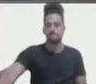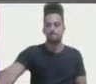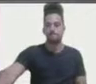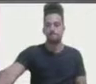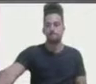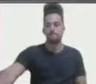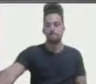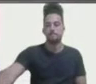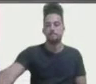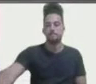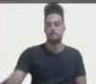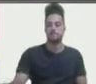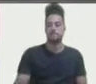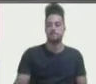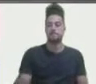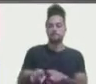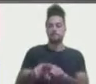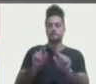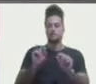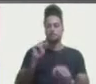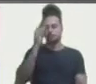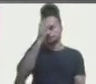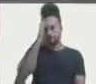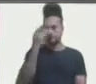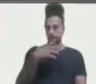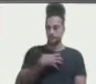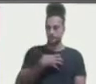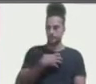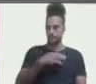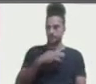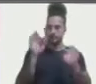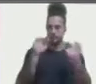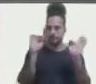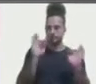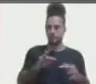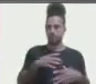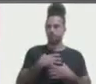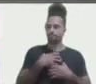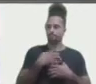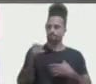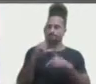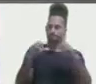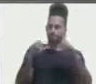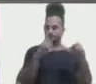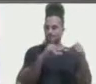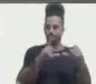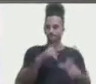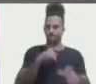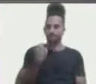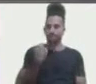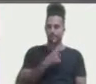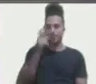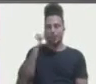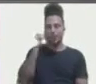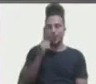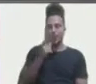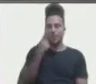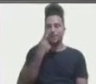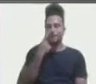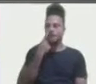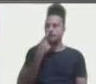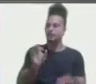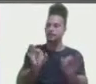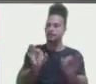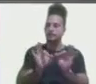pessoas e com muita alegria as fotos estão aí a gente conseguiu esse calçamento parece uma coisa pequena